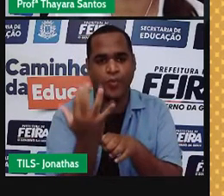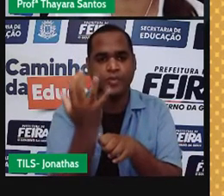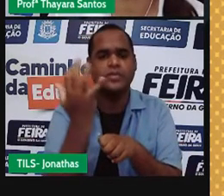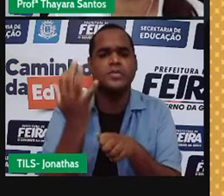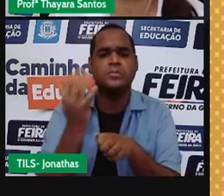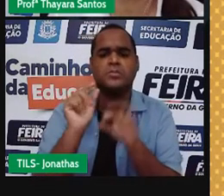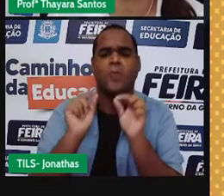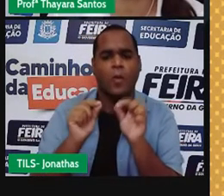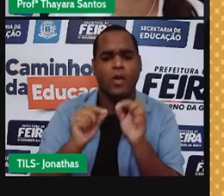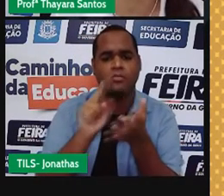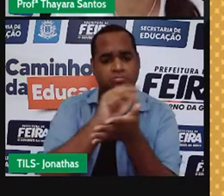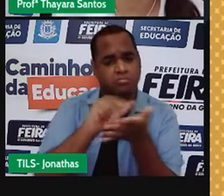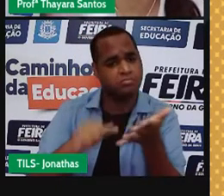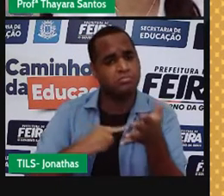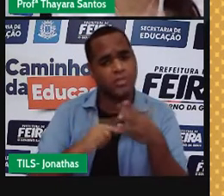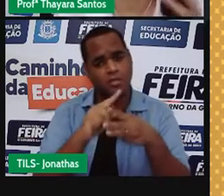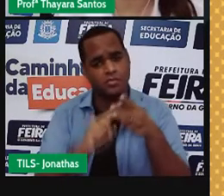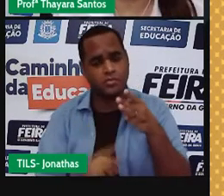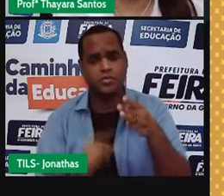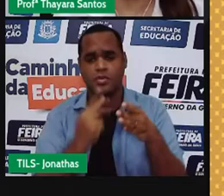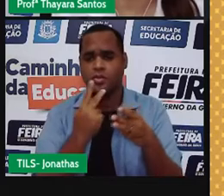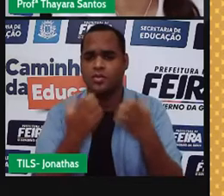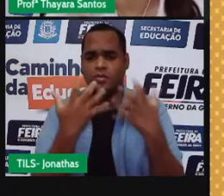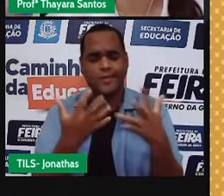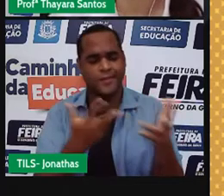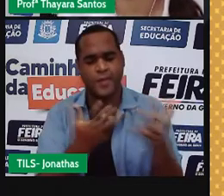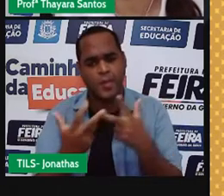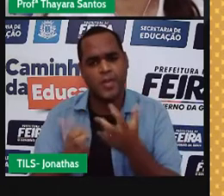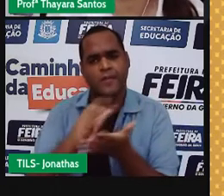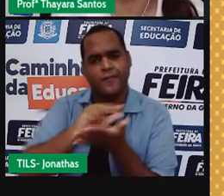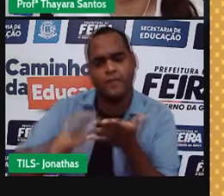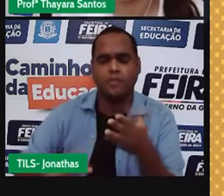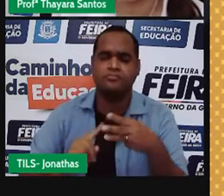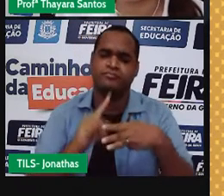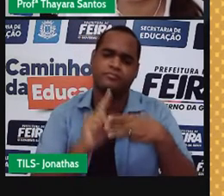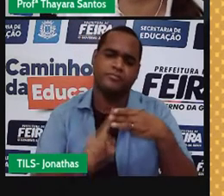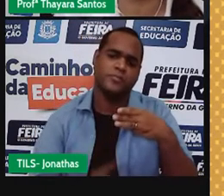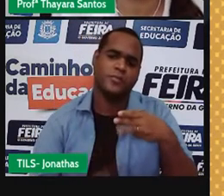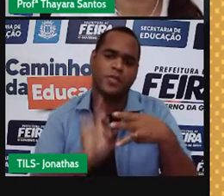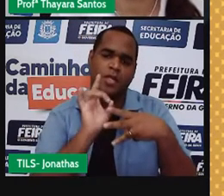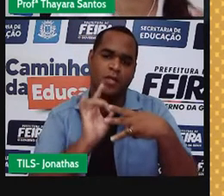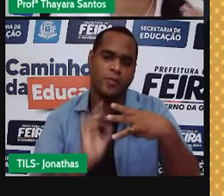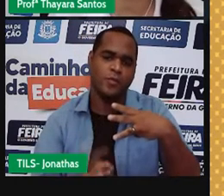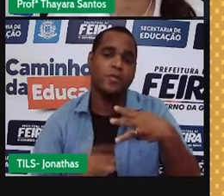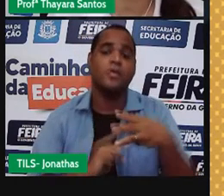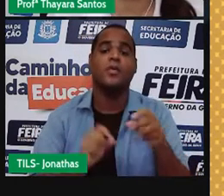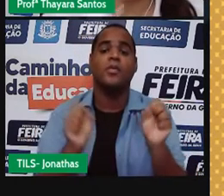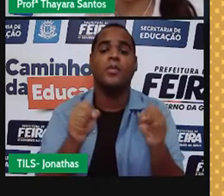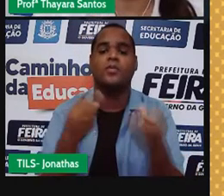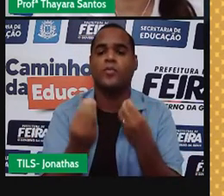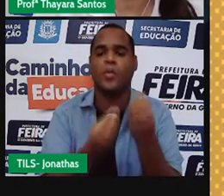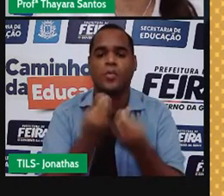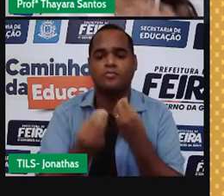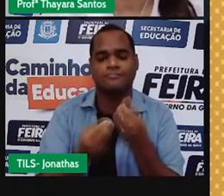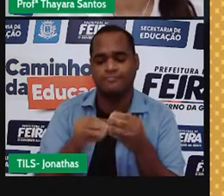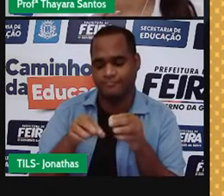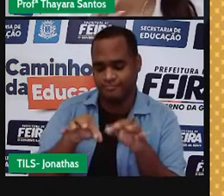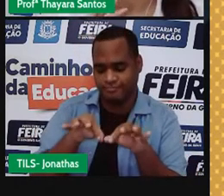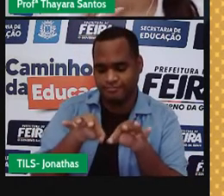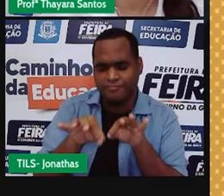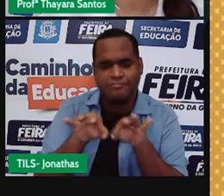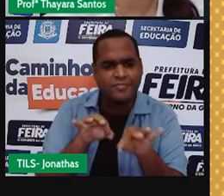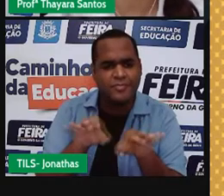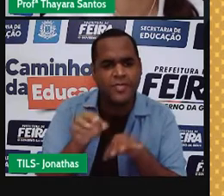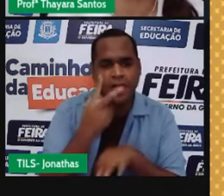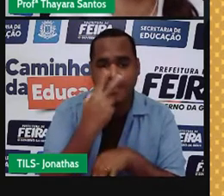e esses estados ele se diferencia a gente consegue diferenciar esses estados entre si pelo arranjo